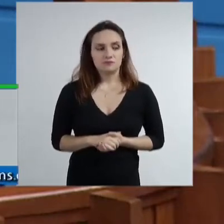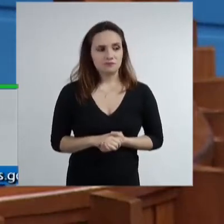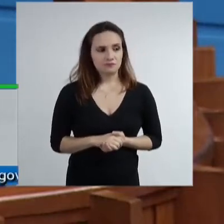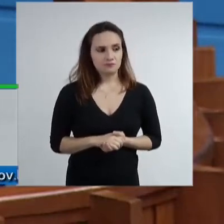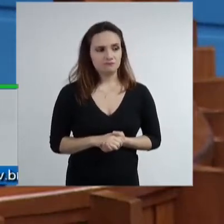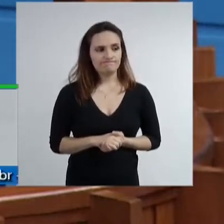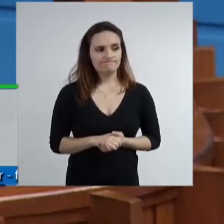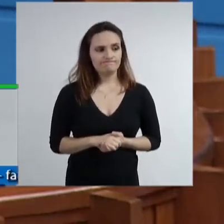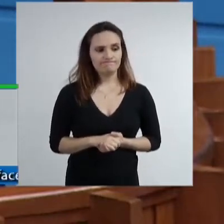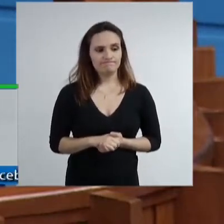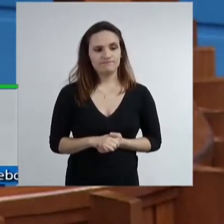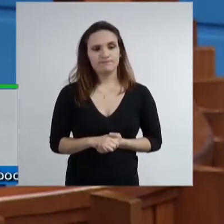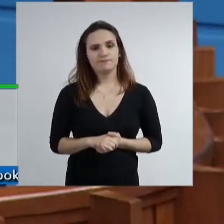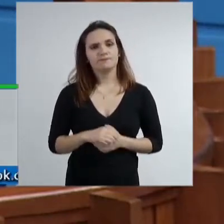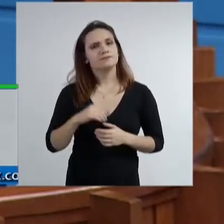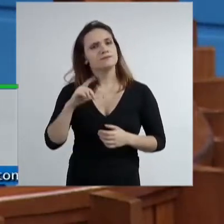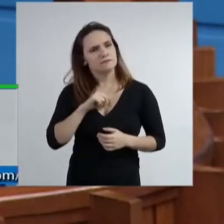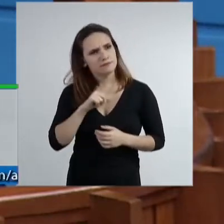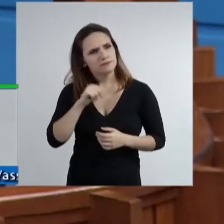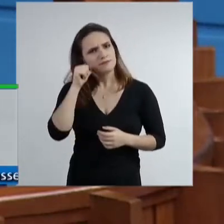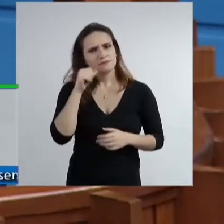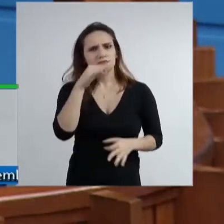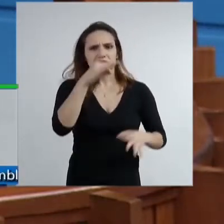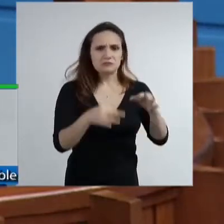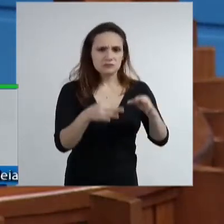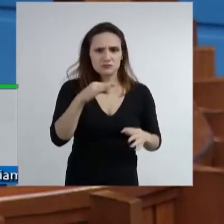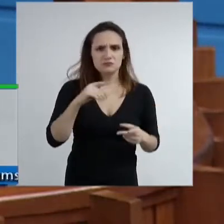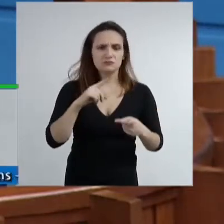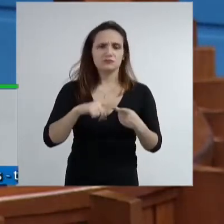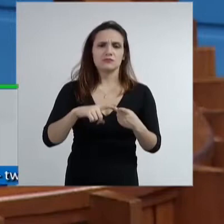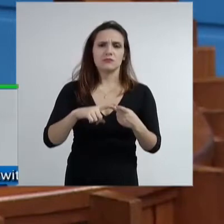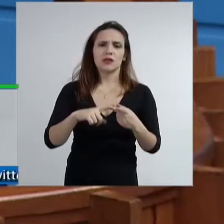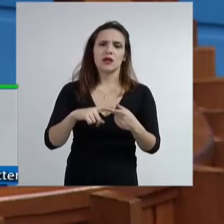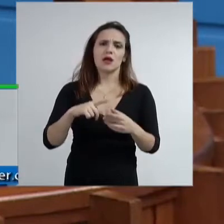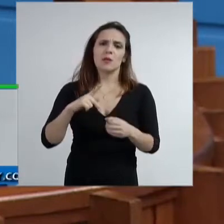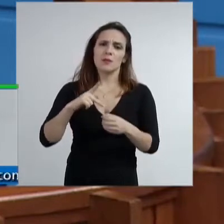com juíza, promotora,